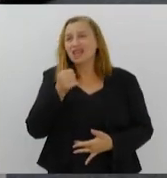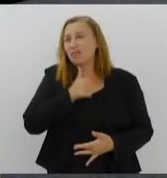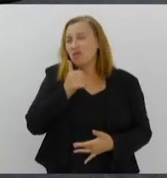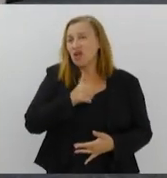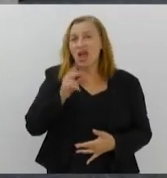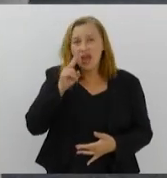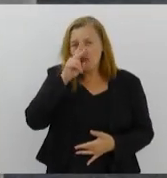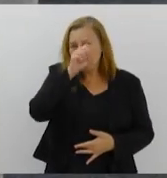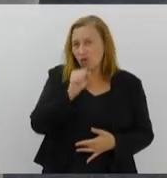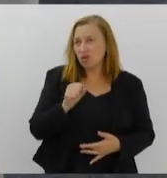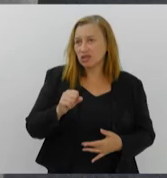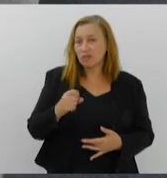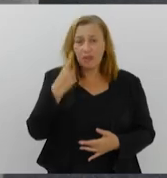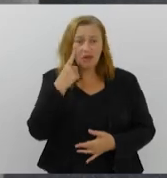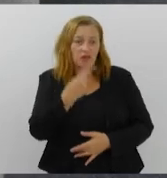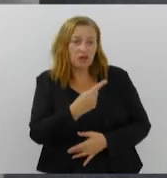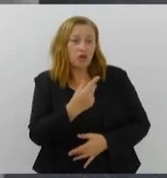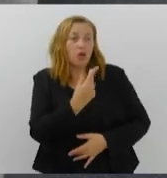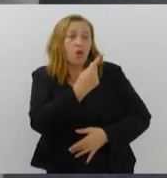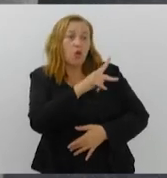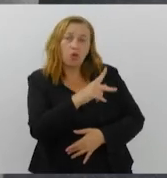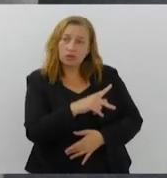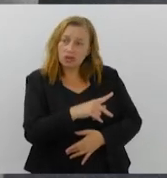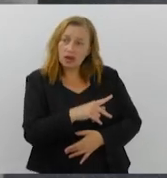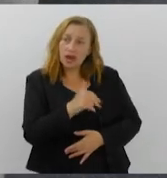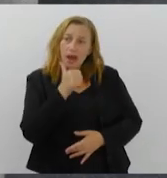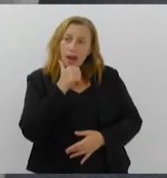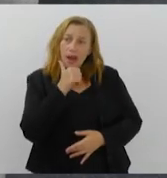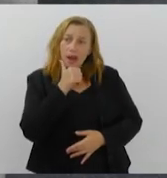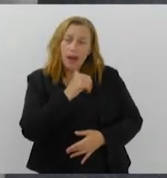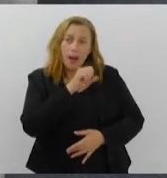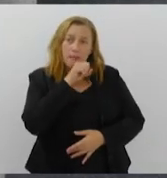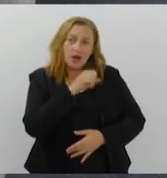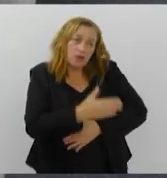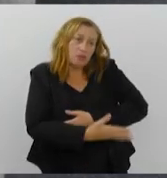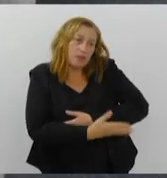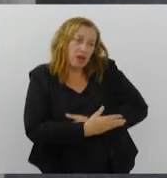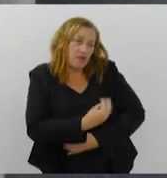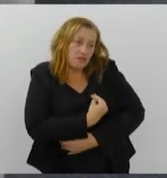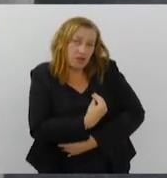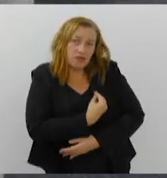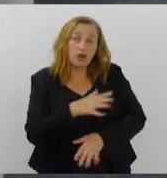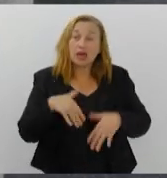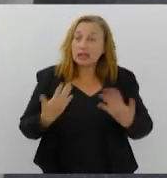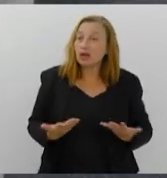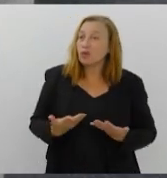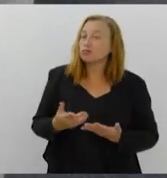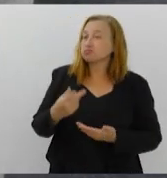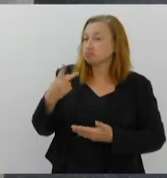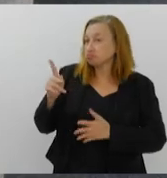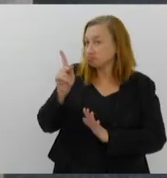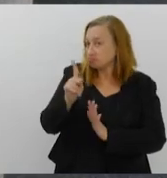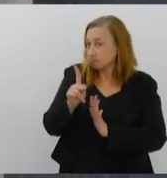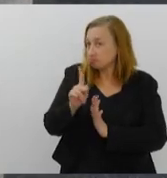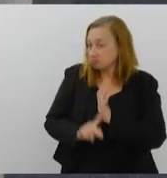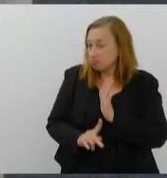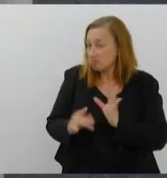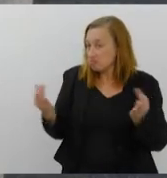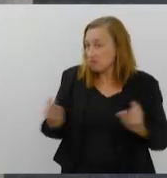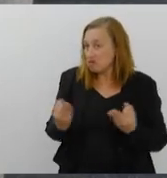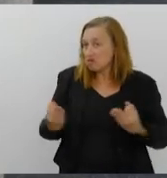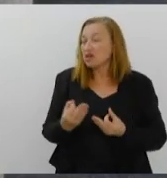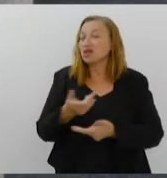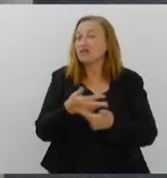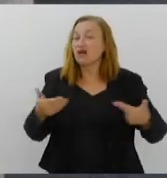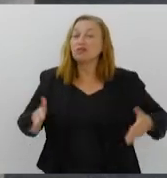forte acima de tudo. Então, eu acho que o seu projeto é excelente. Inclusive, a gente teve